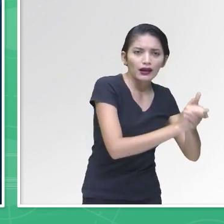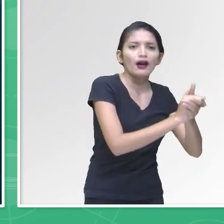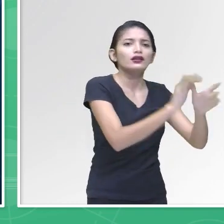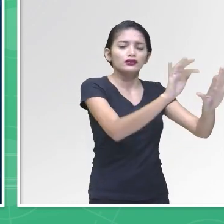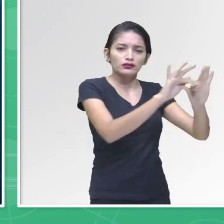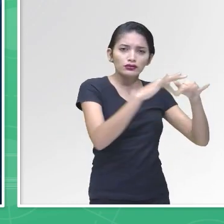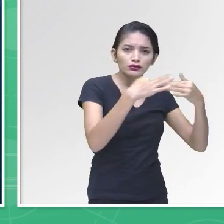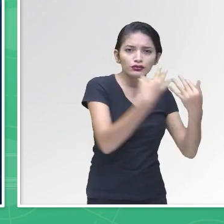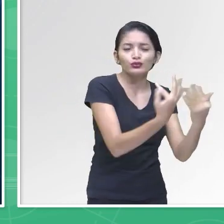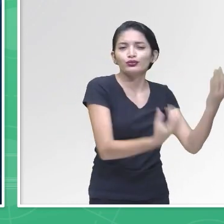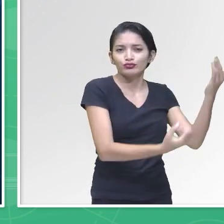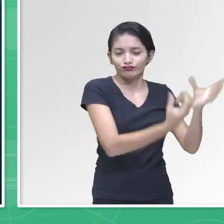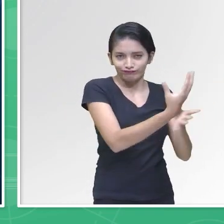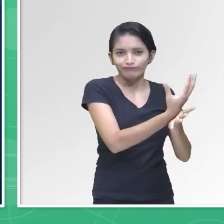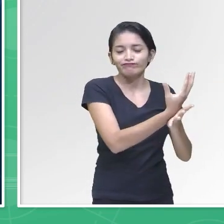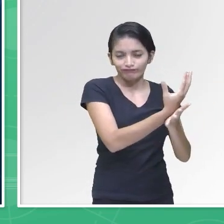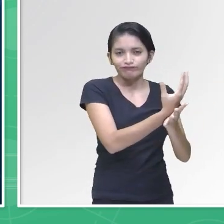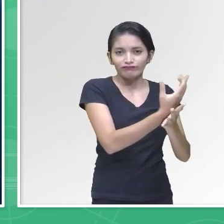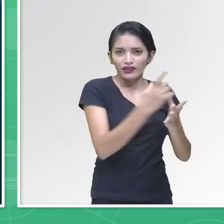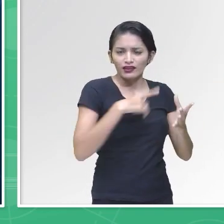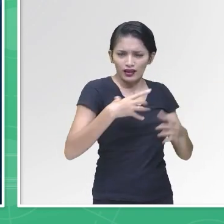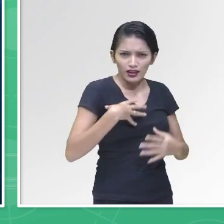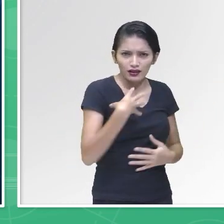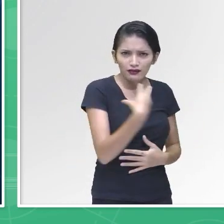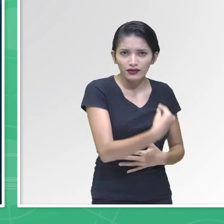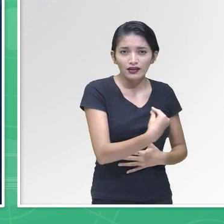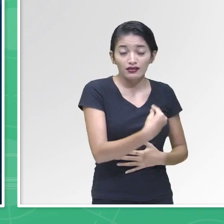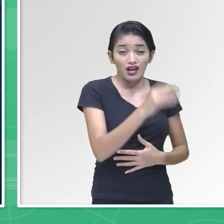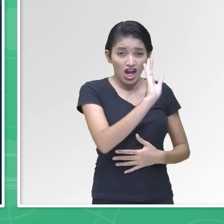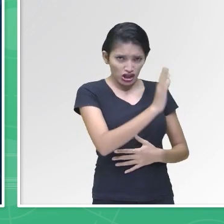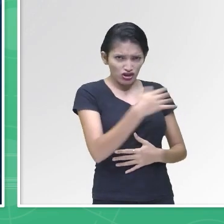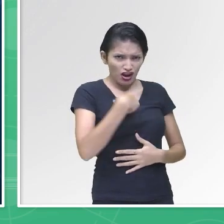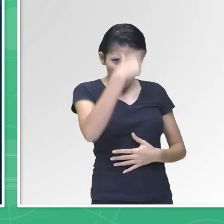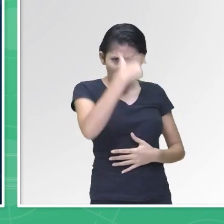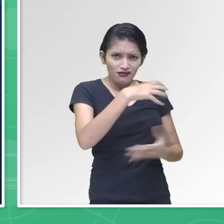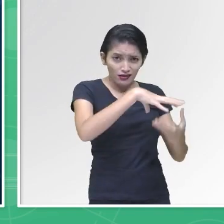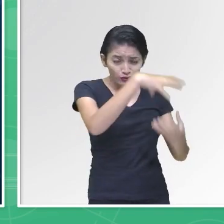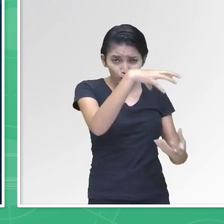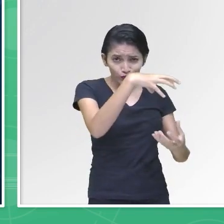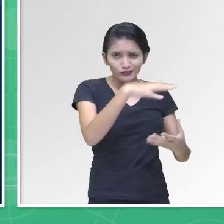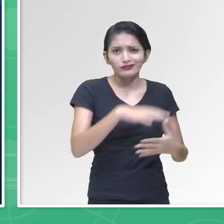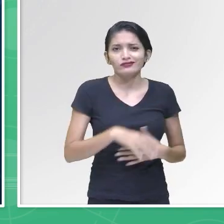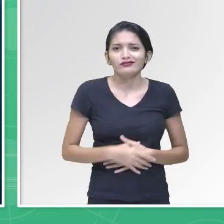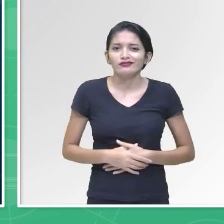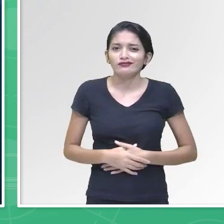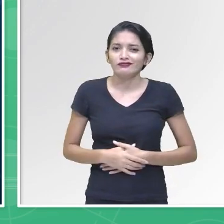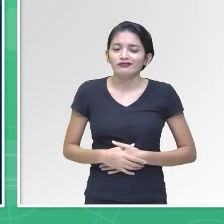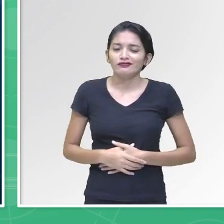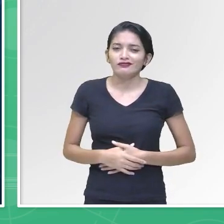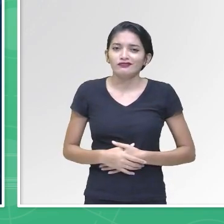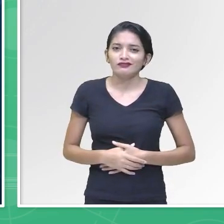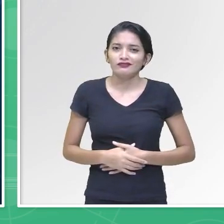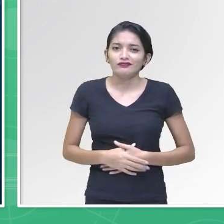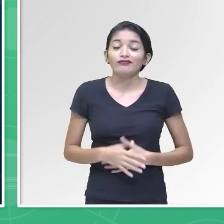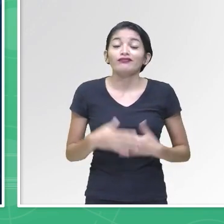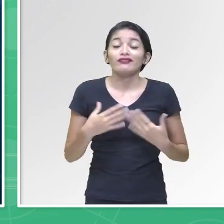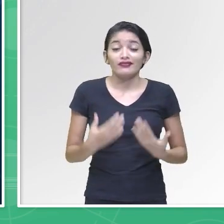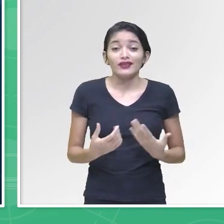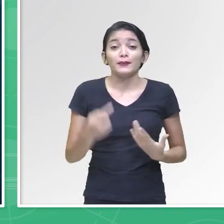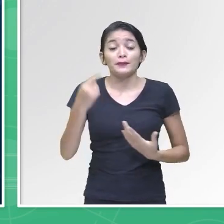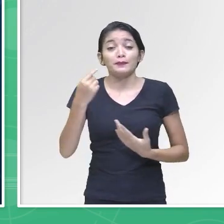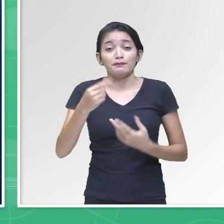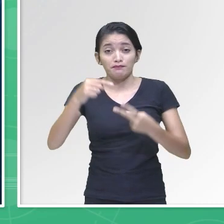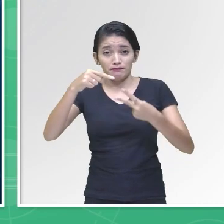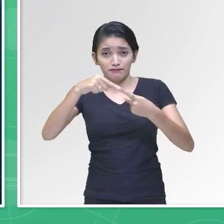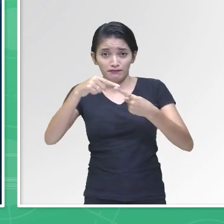constituo uma família, tenho filhos, aí eu sou adulto? Por esta primeira